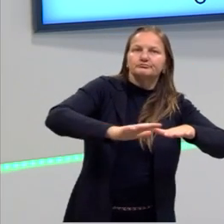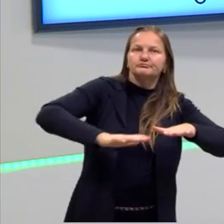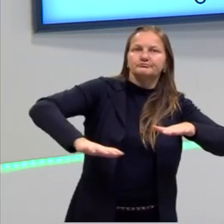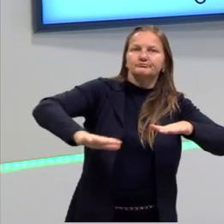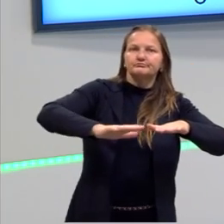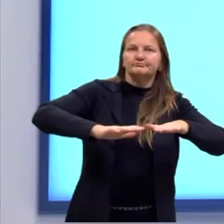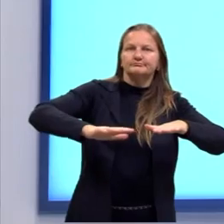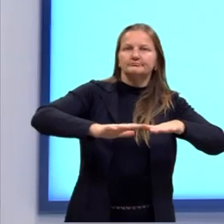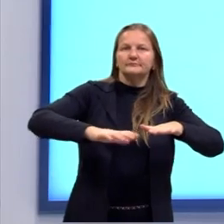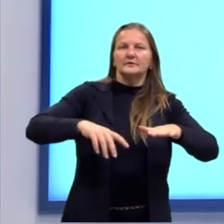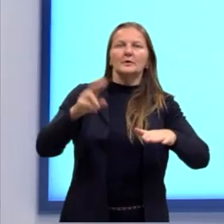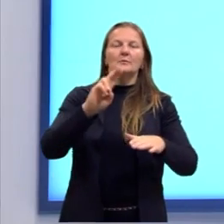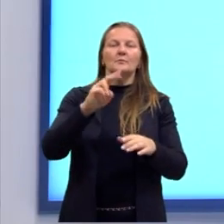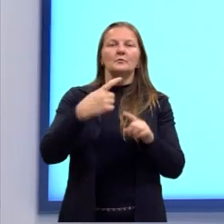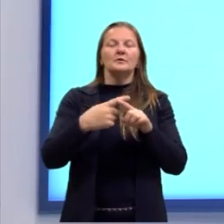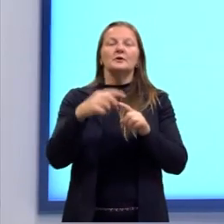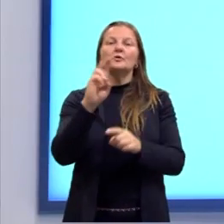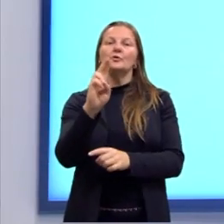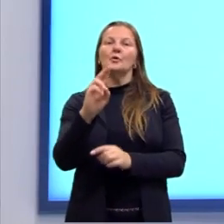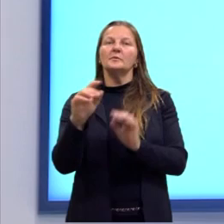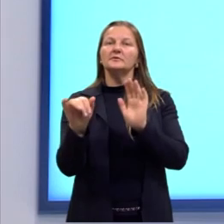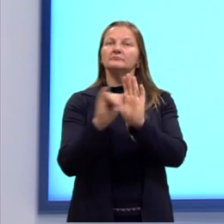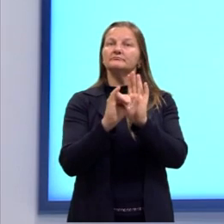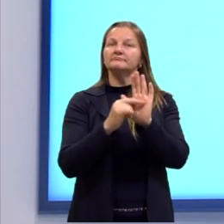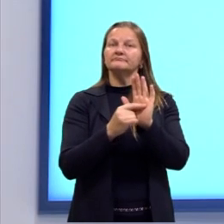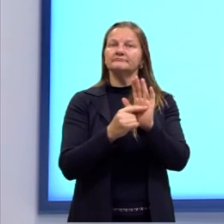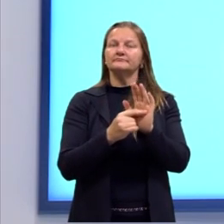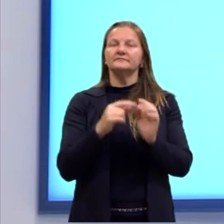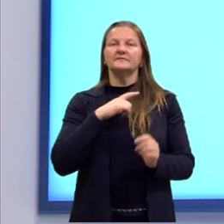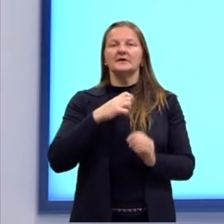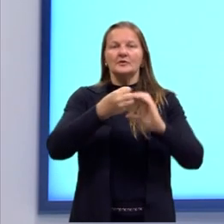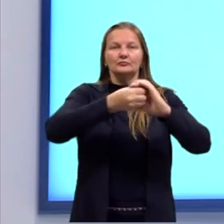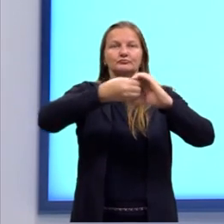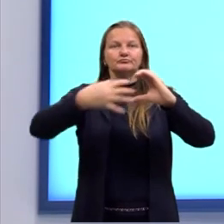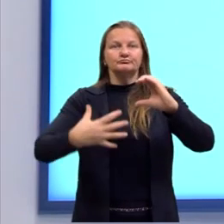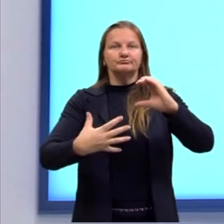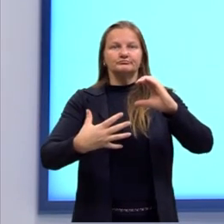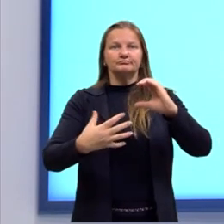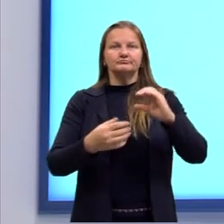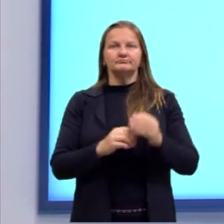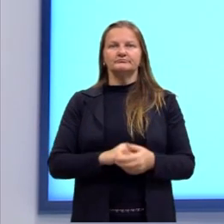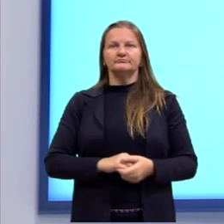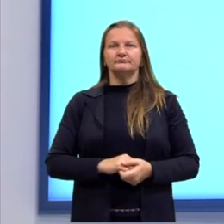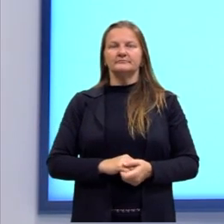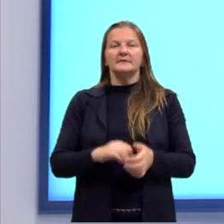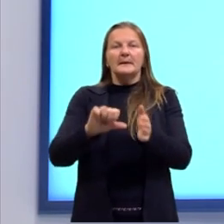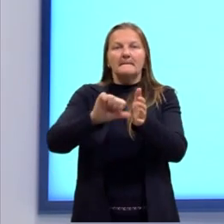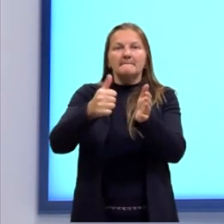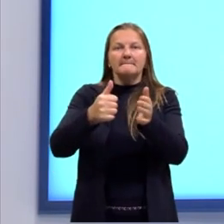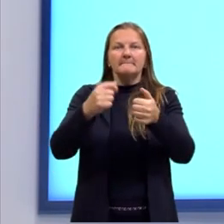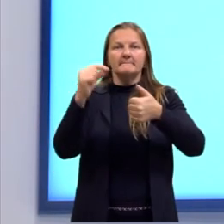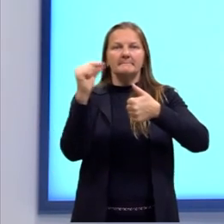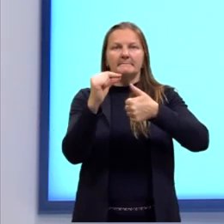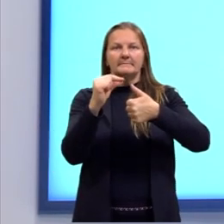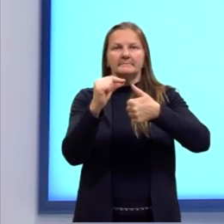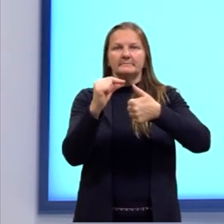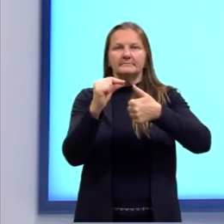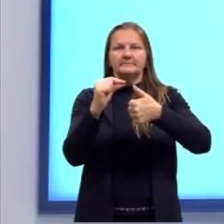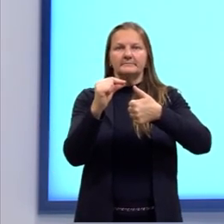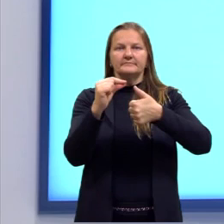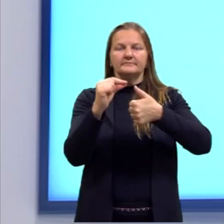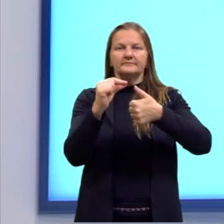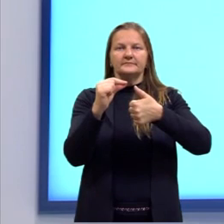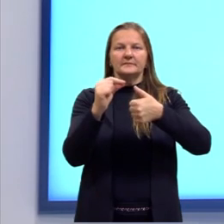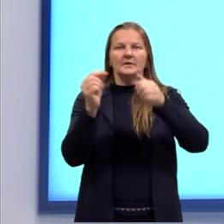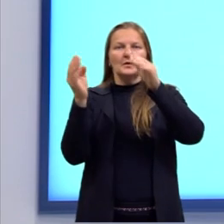e recebem o nome de paralelogramo quando nós temos algumas características a primeira dela primeira